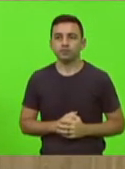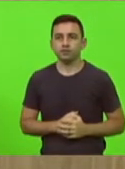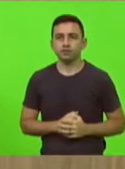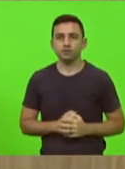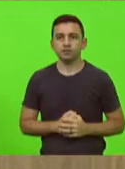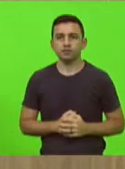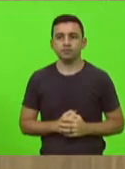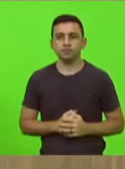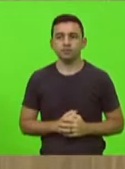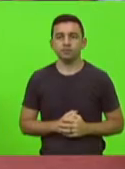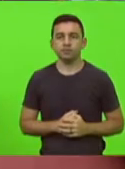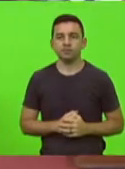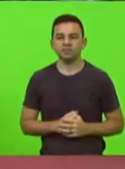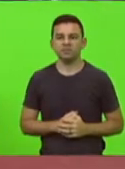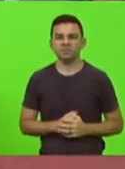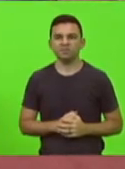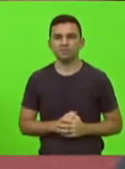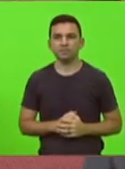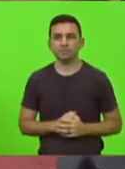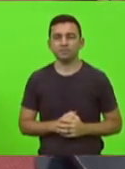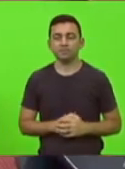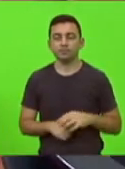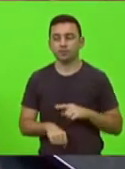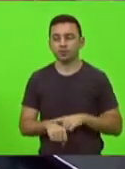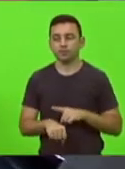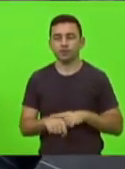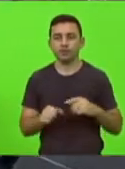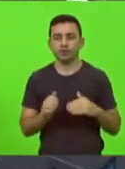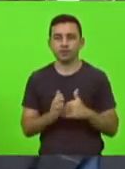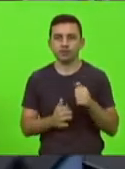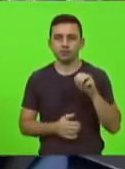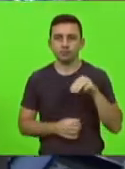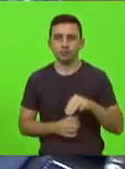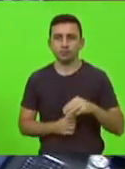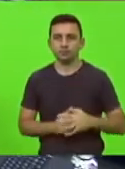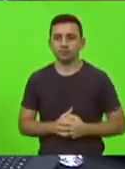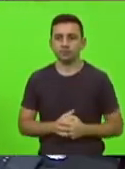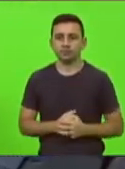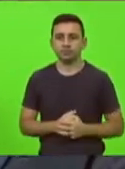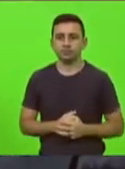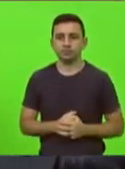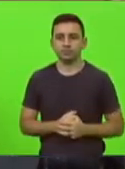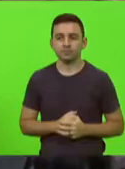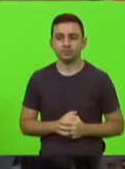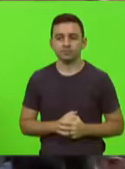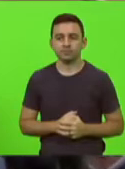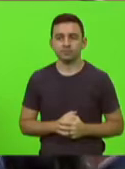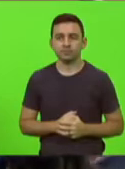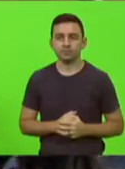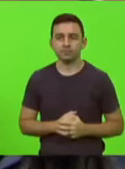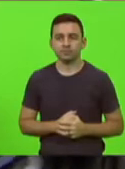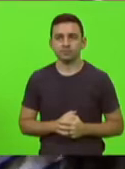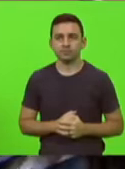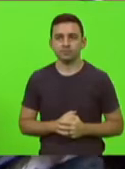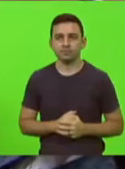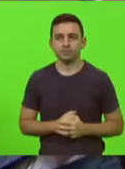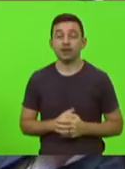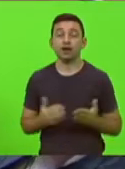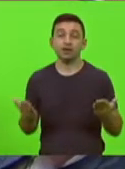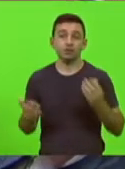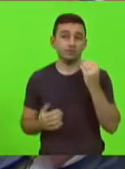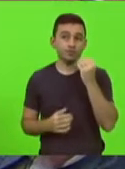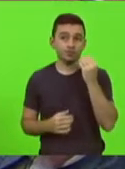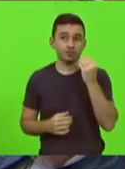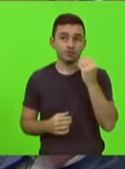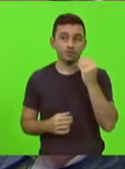Vossa Excelência terá 10 minutos. Aproveito, enquanto Vossa Excelência dirige a tribuna,